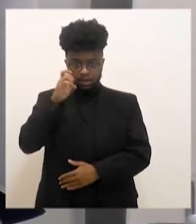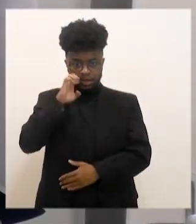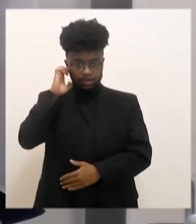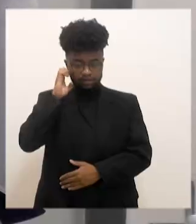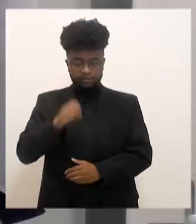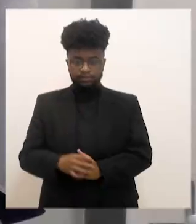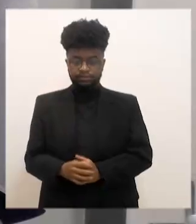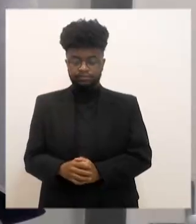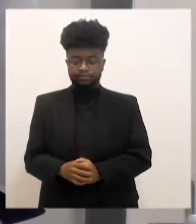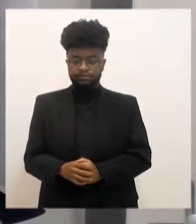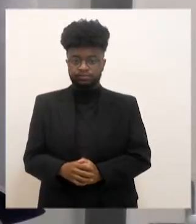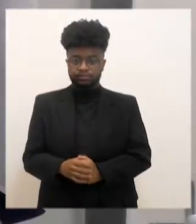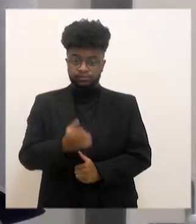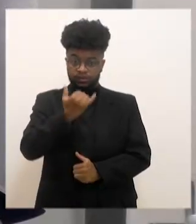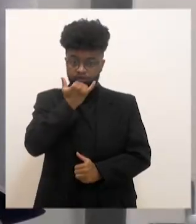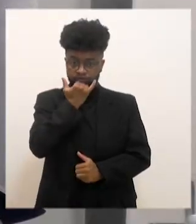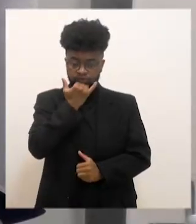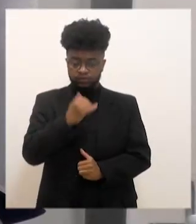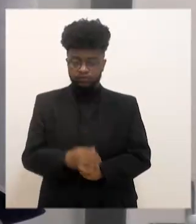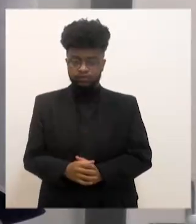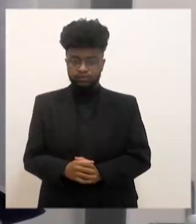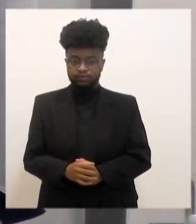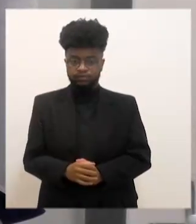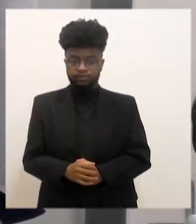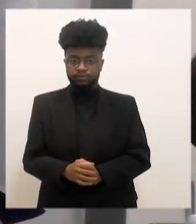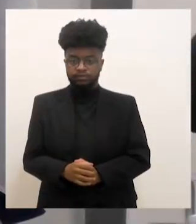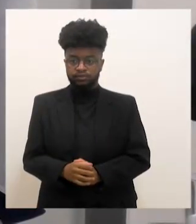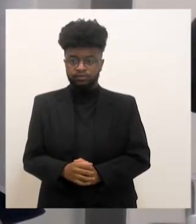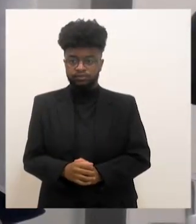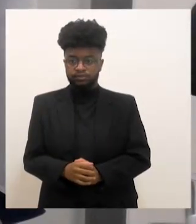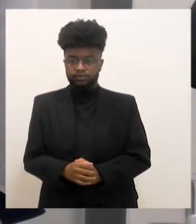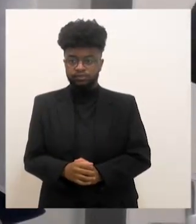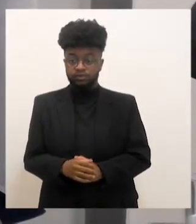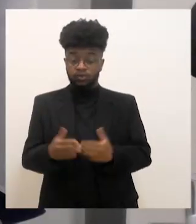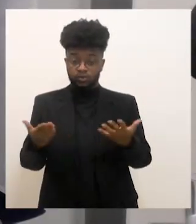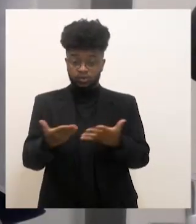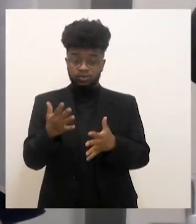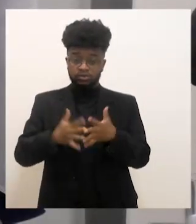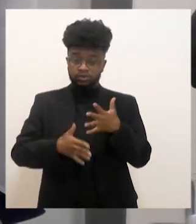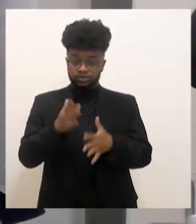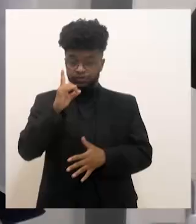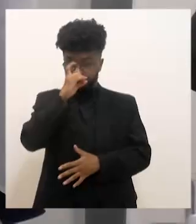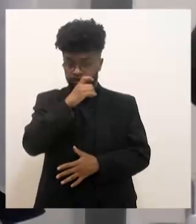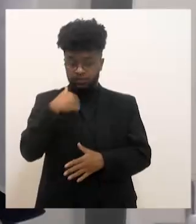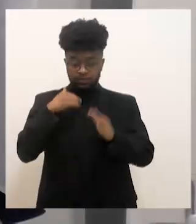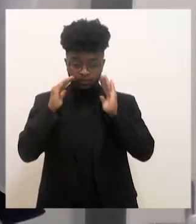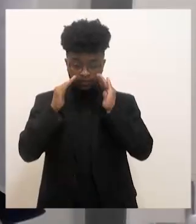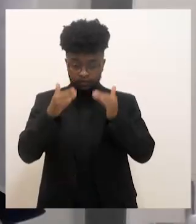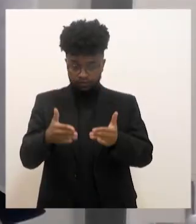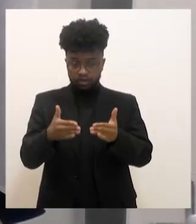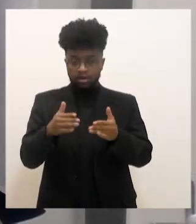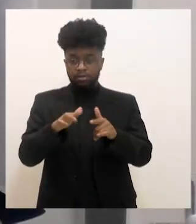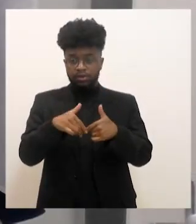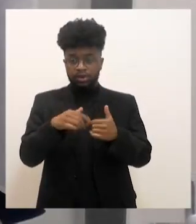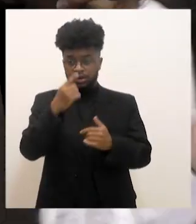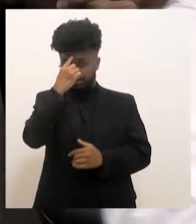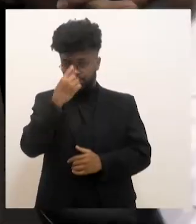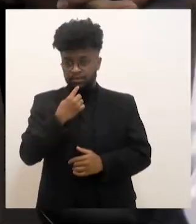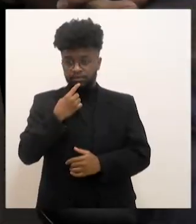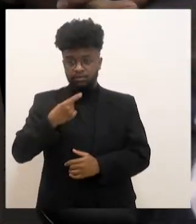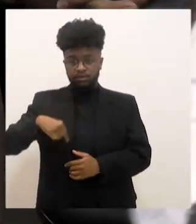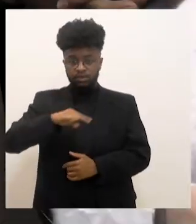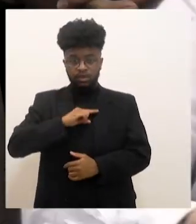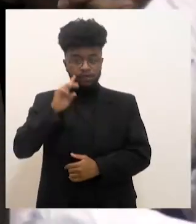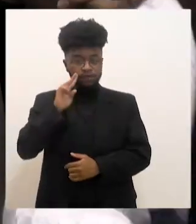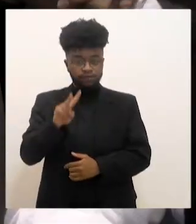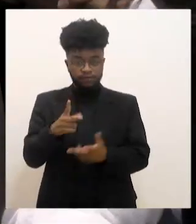Takimoto. Perdão. O dia hoje está complicado, estou difícil aqui me concentrar, dado tantas imagens que nós estamos